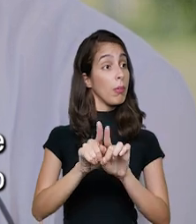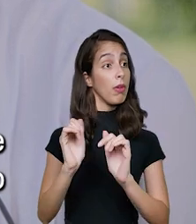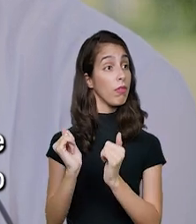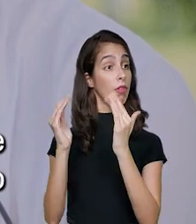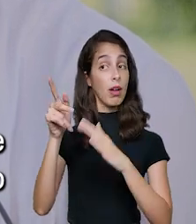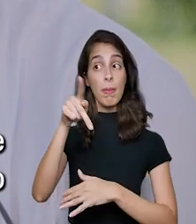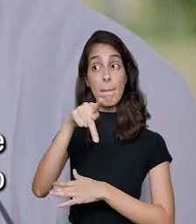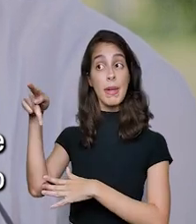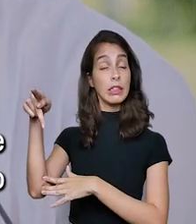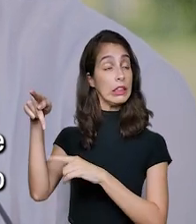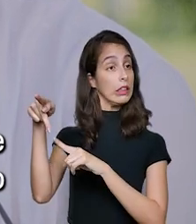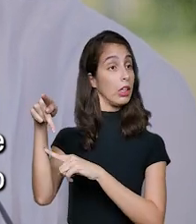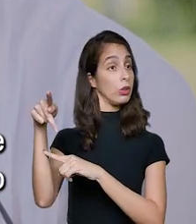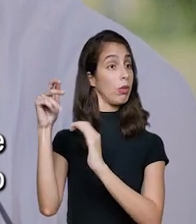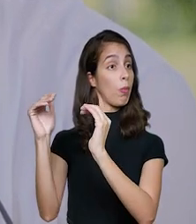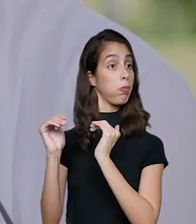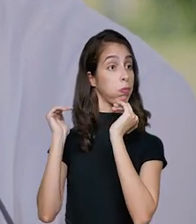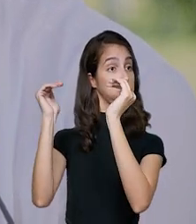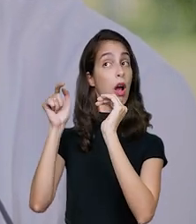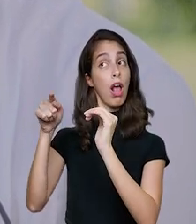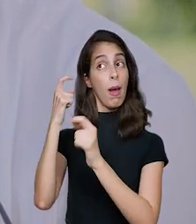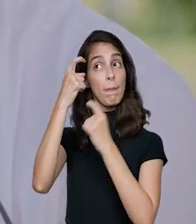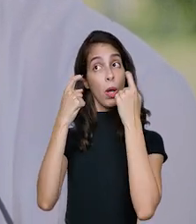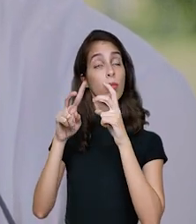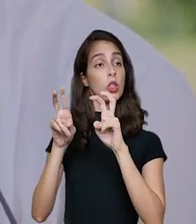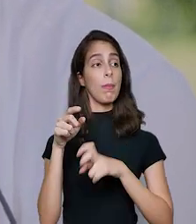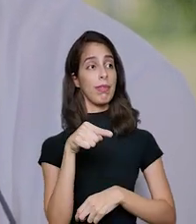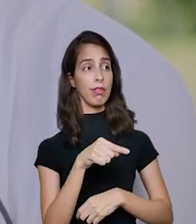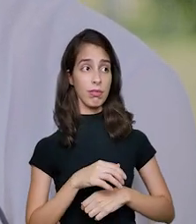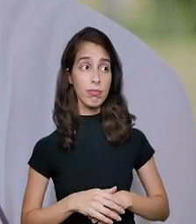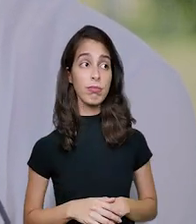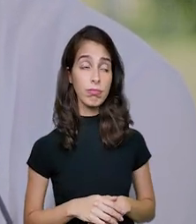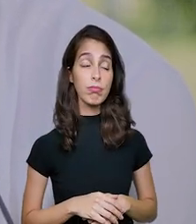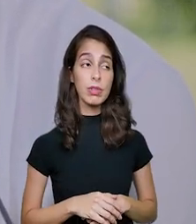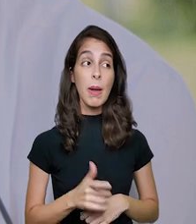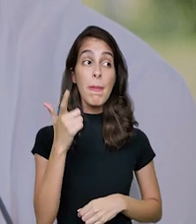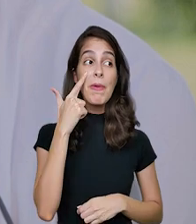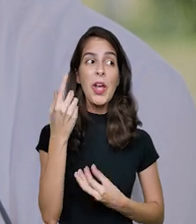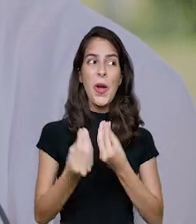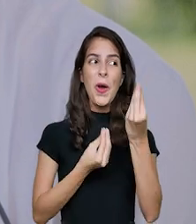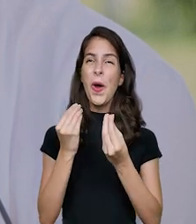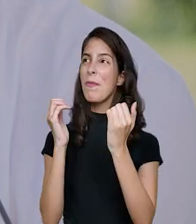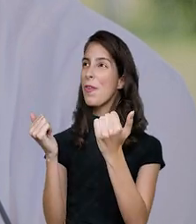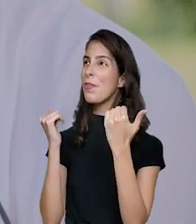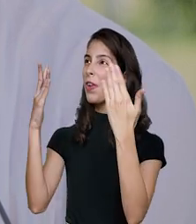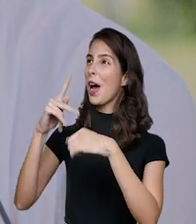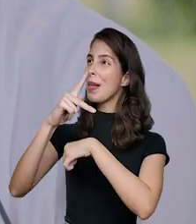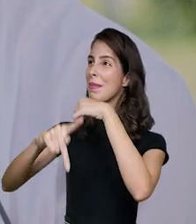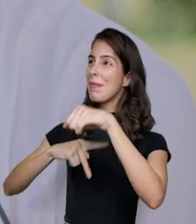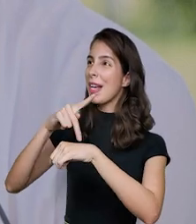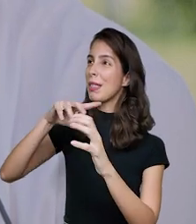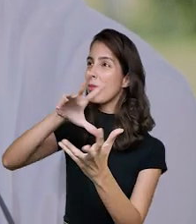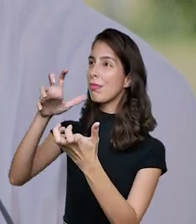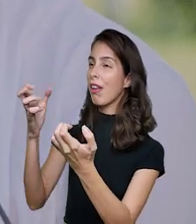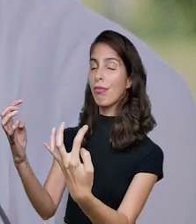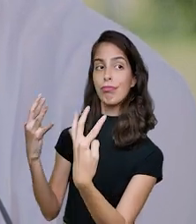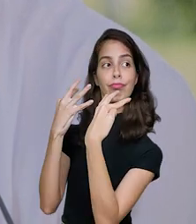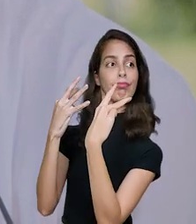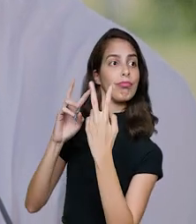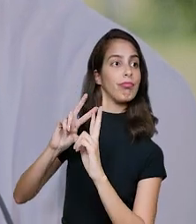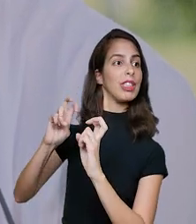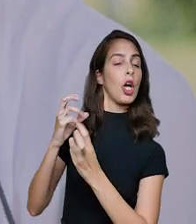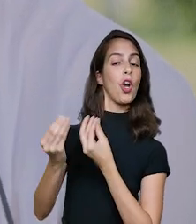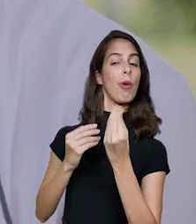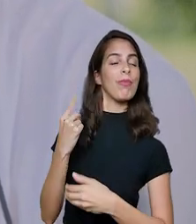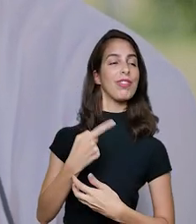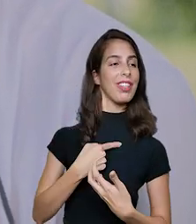gente ver o quanto que isso é importante pra formação do nossos estudantes também tive a oportunidade recentemente conversar com uma pessoa de uma empresa uma grande empresa